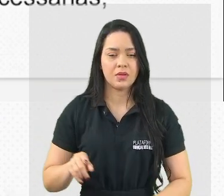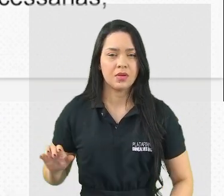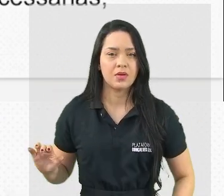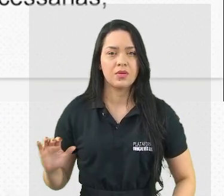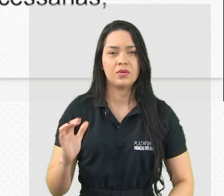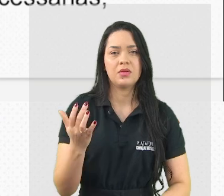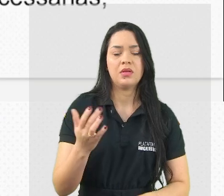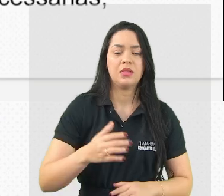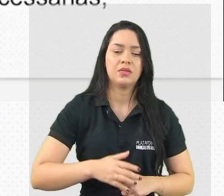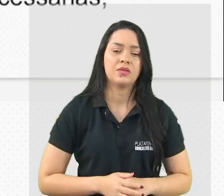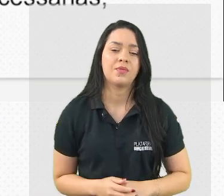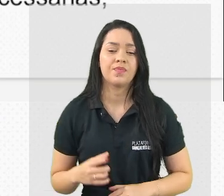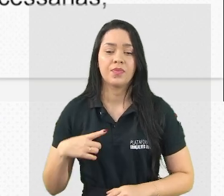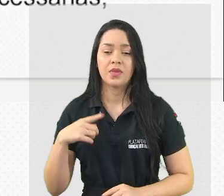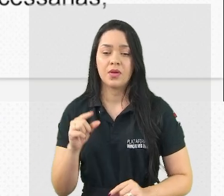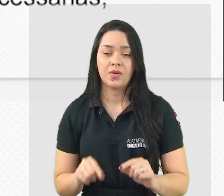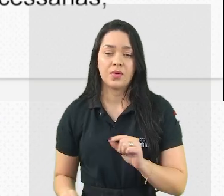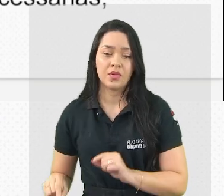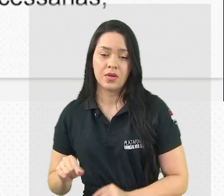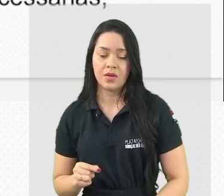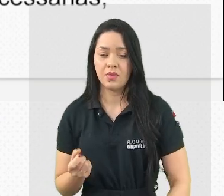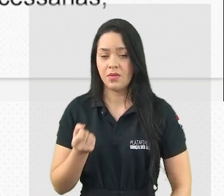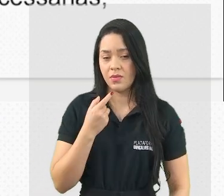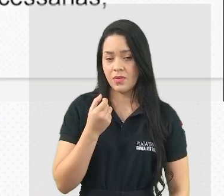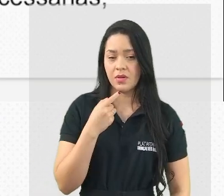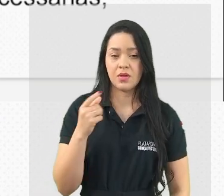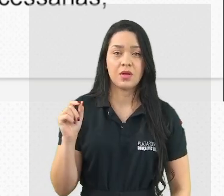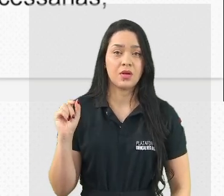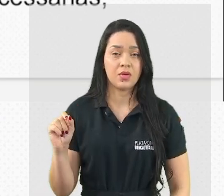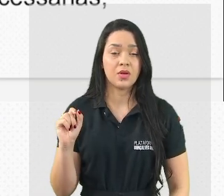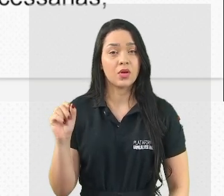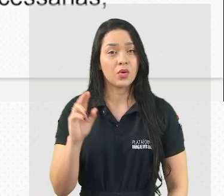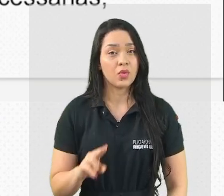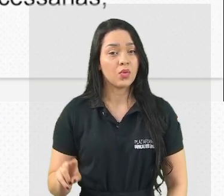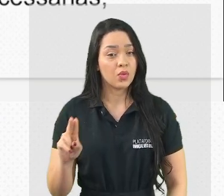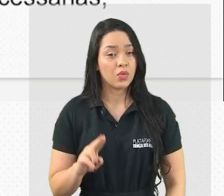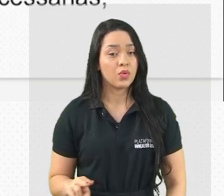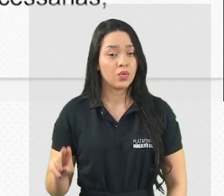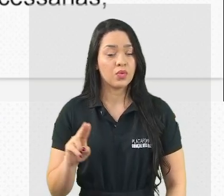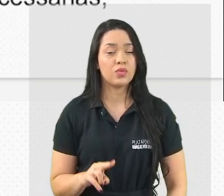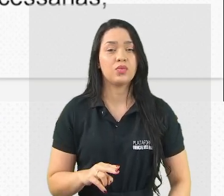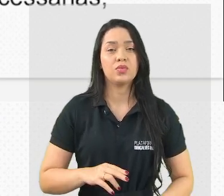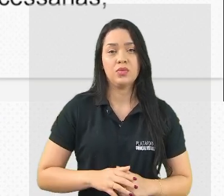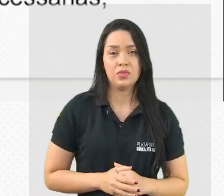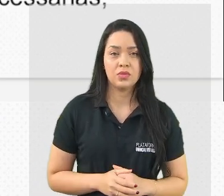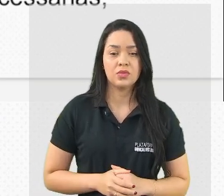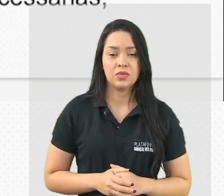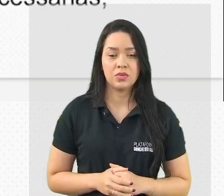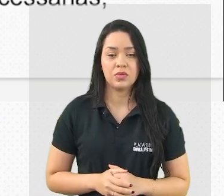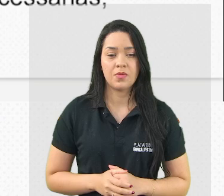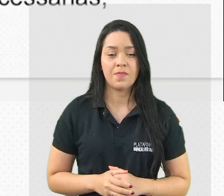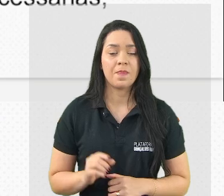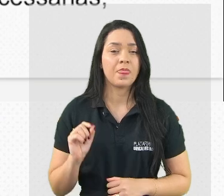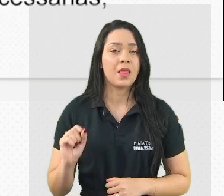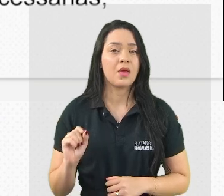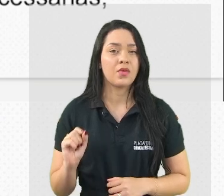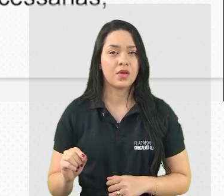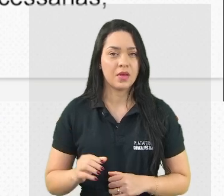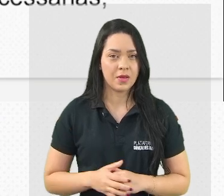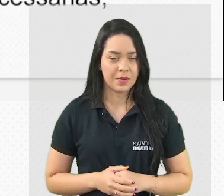anorexia, tendência à automedicação. Automedicação o quê? Uso de esteroides anabolizantes. O uso de esteroides